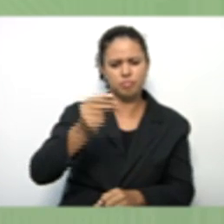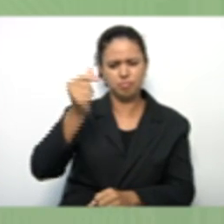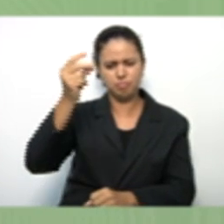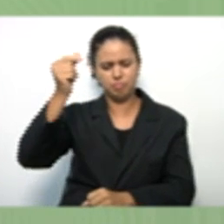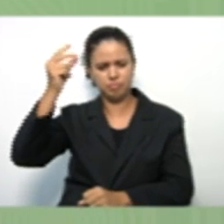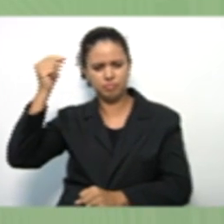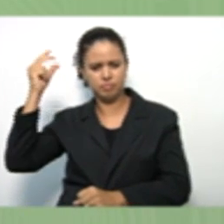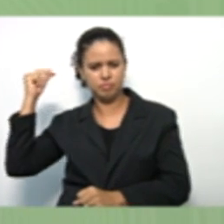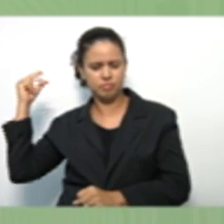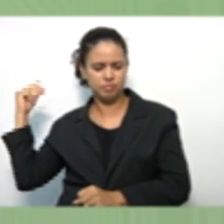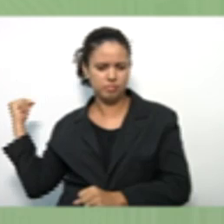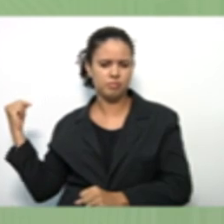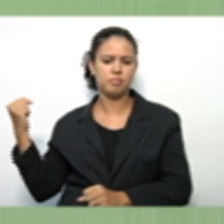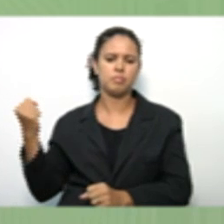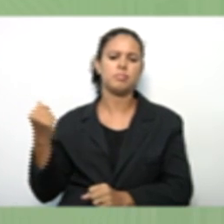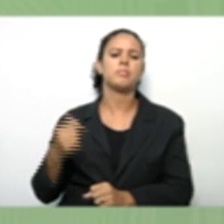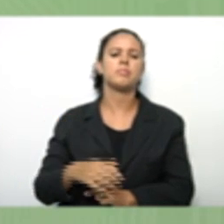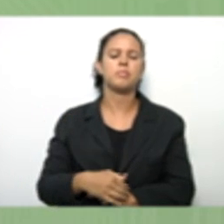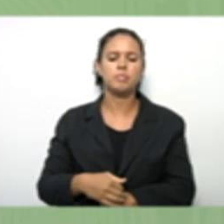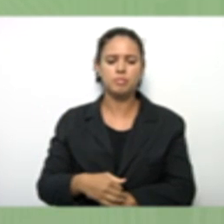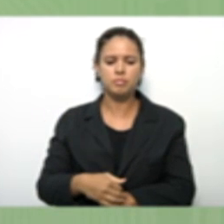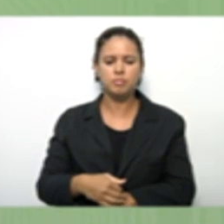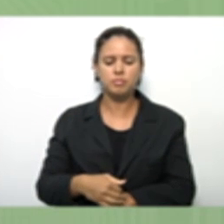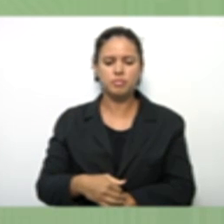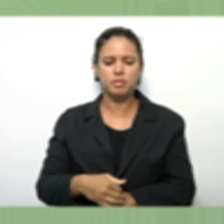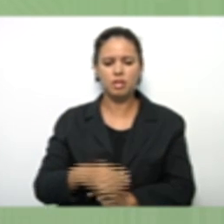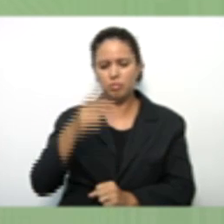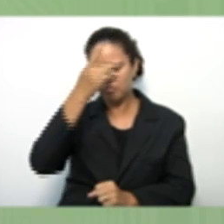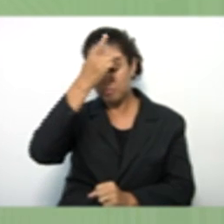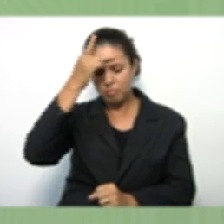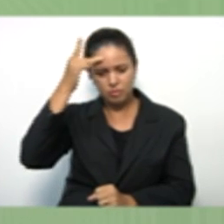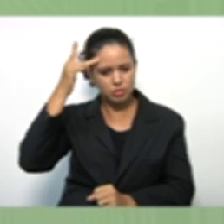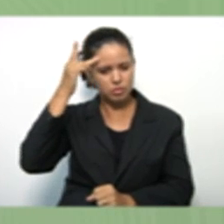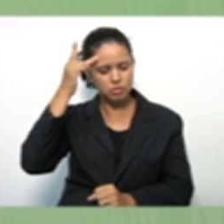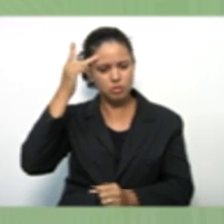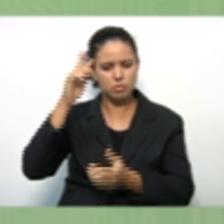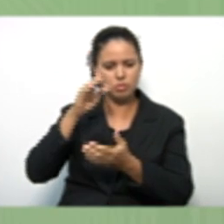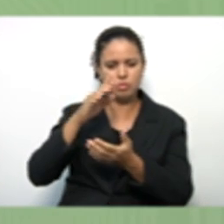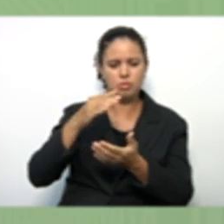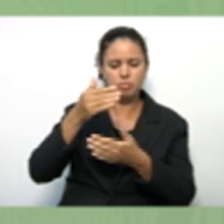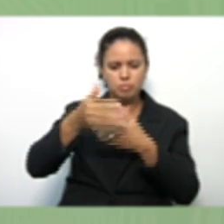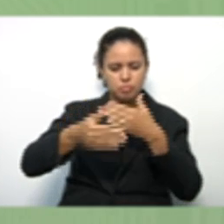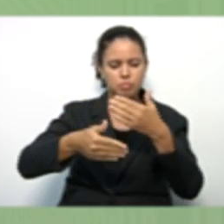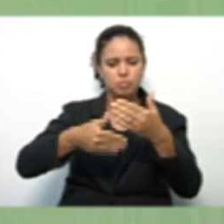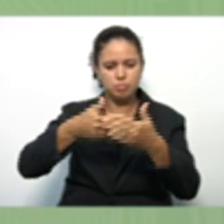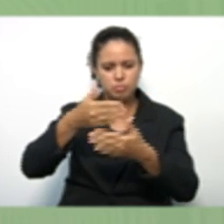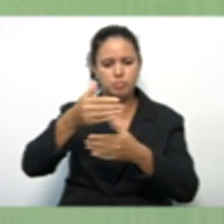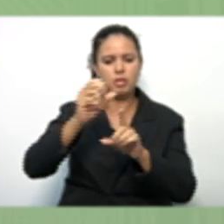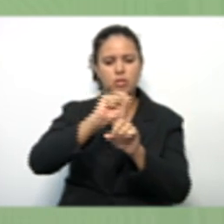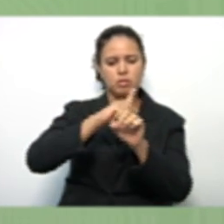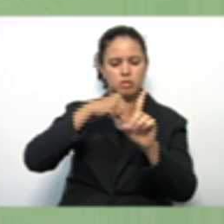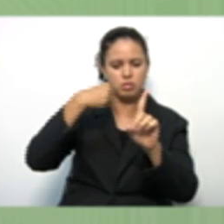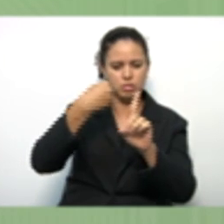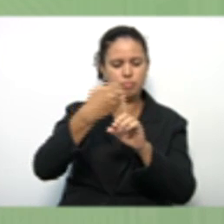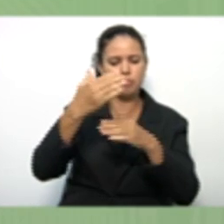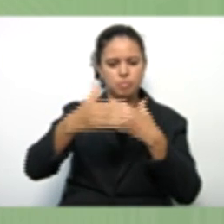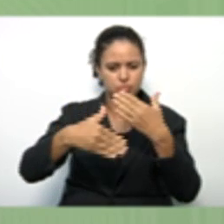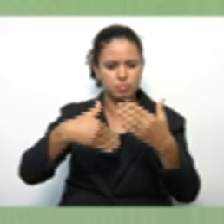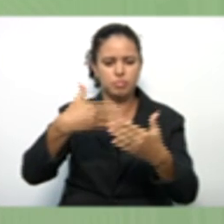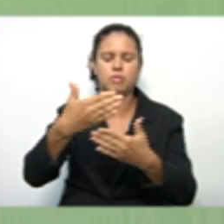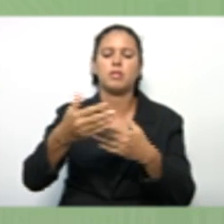é antiga, tanto quanto a origem da civilização, e está relacionada à necessidade